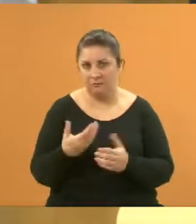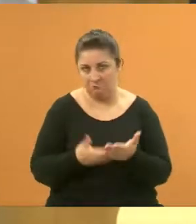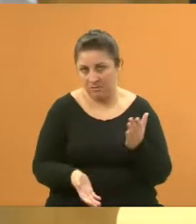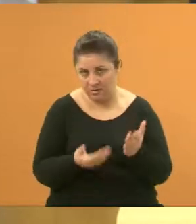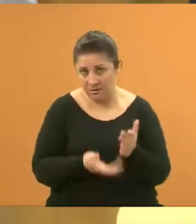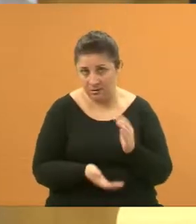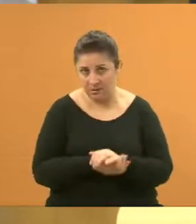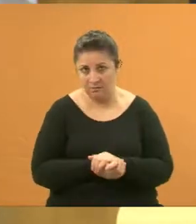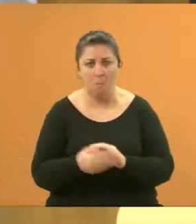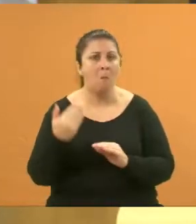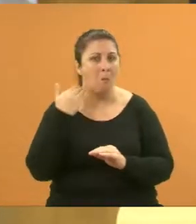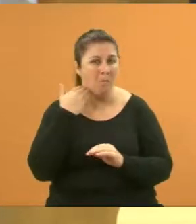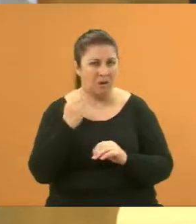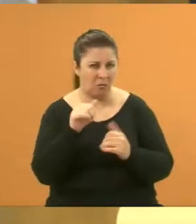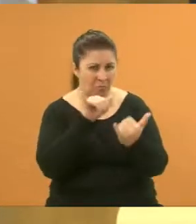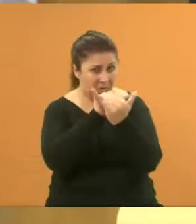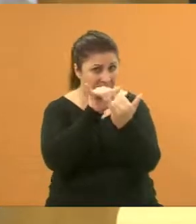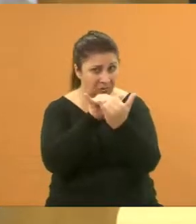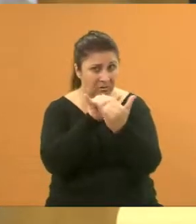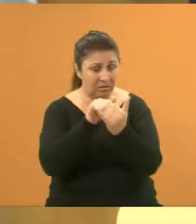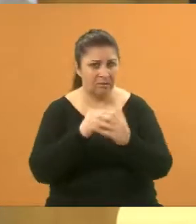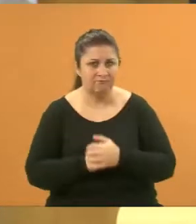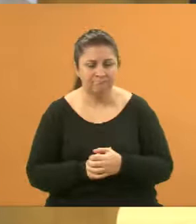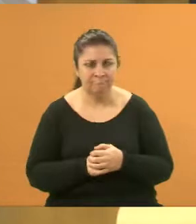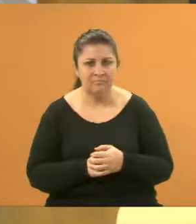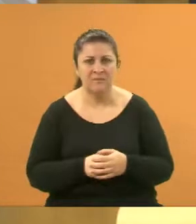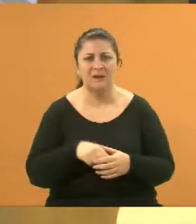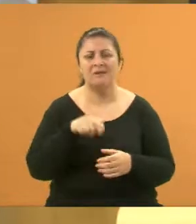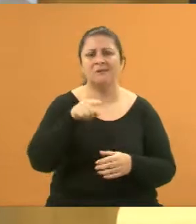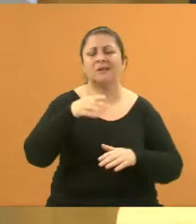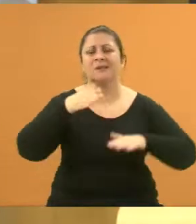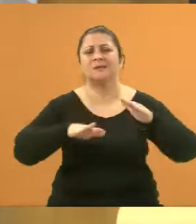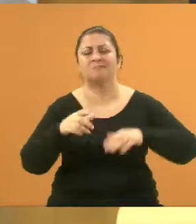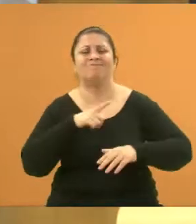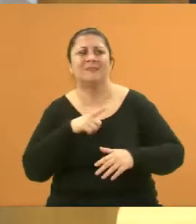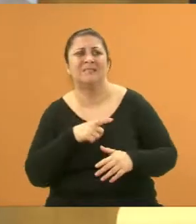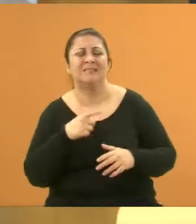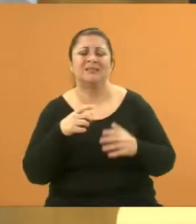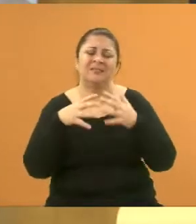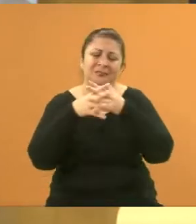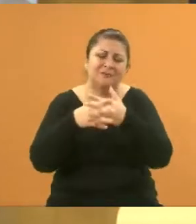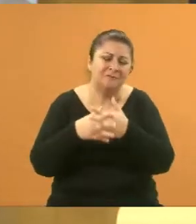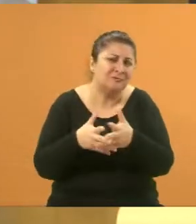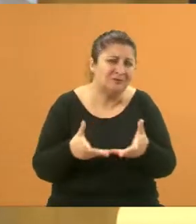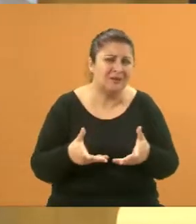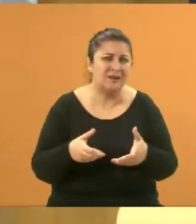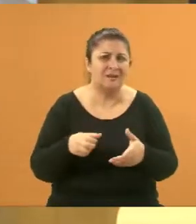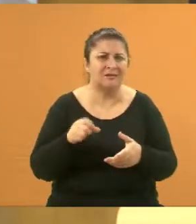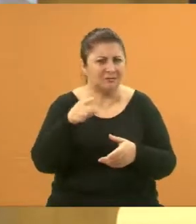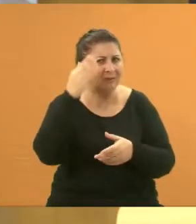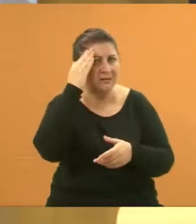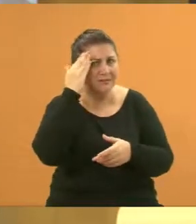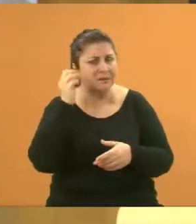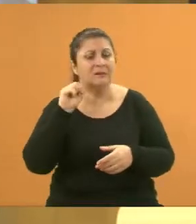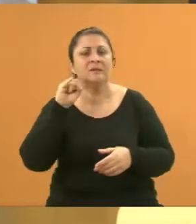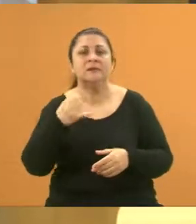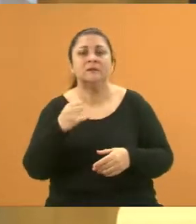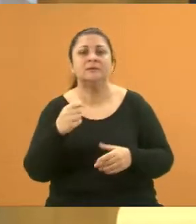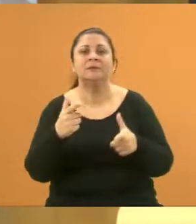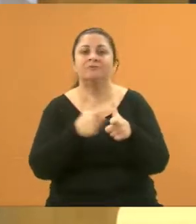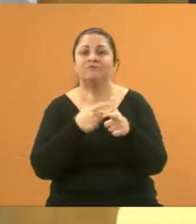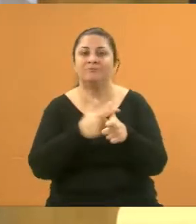abrem mão. Você que às vezes encontrou uma dificuldade financeira e deve para o banco, você sabe como o